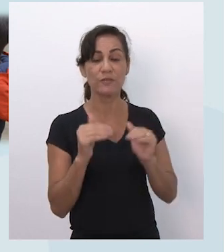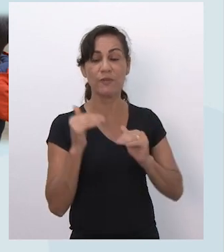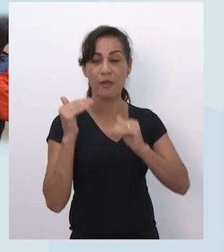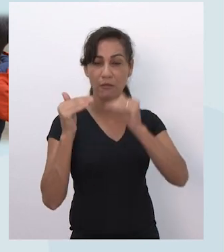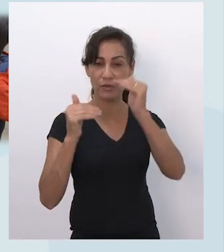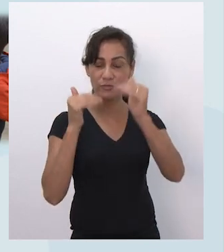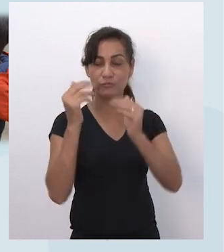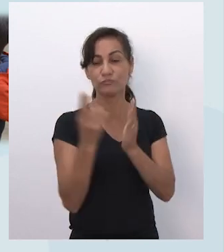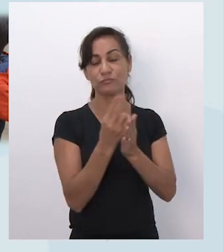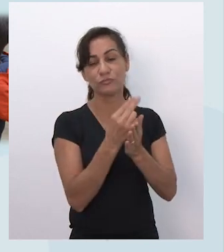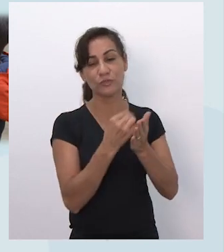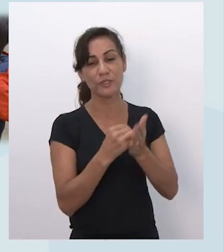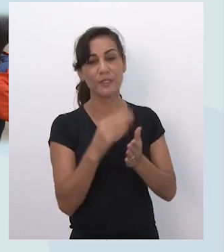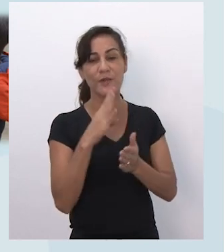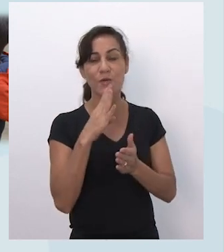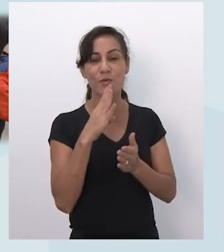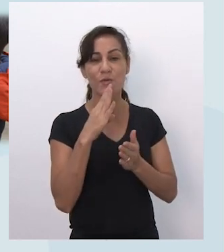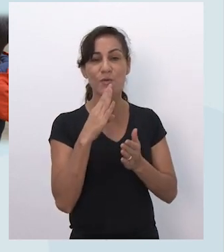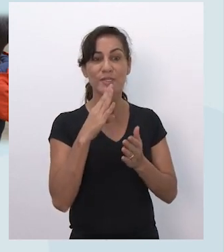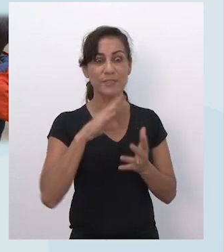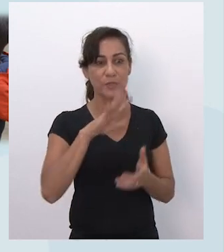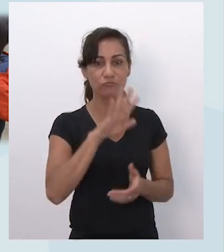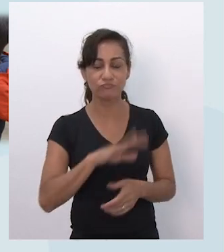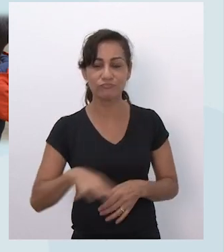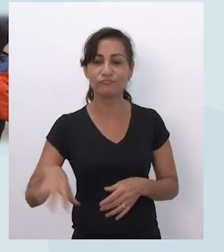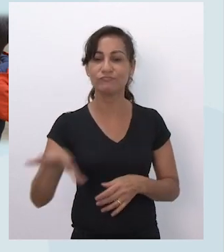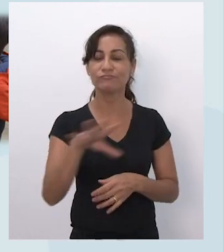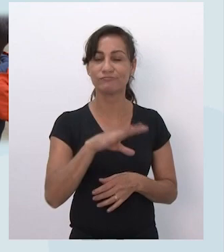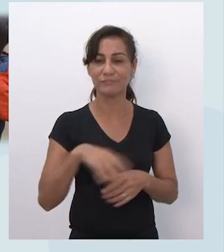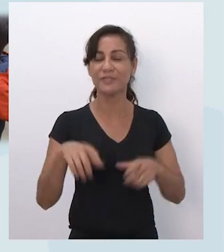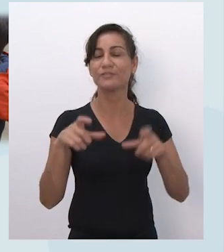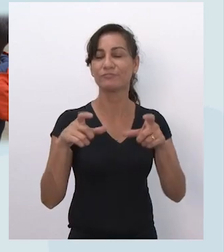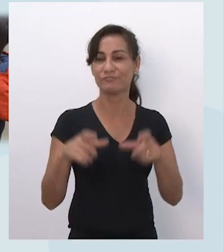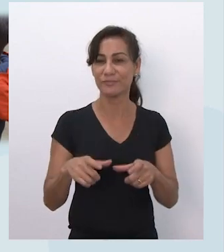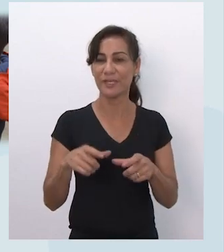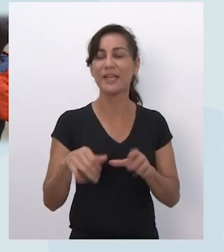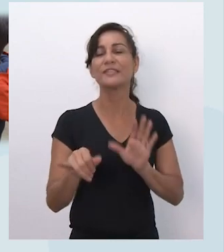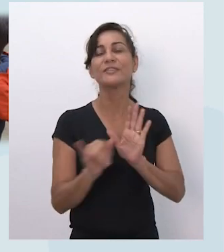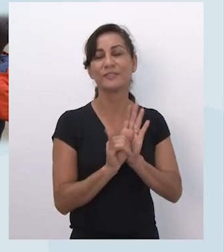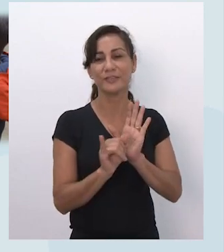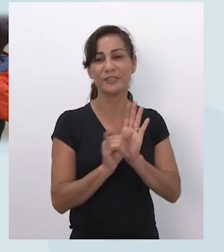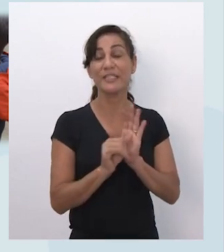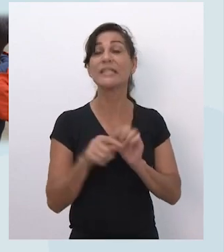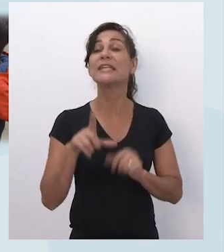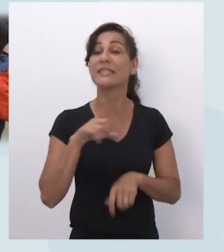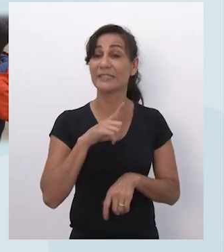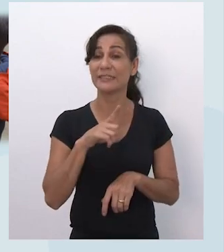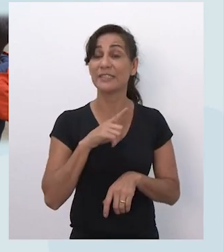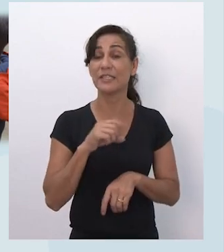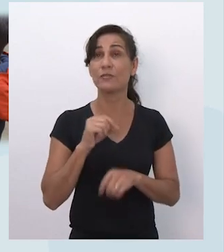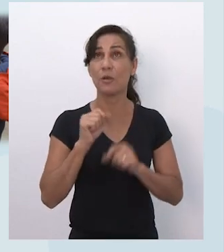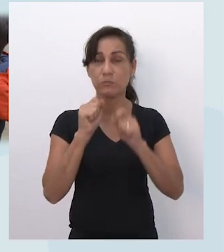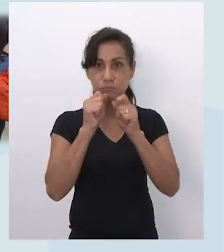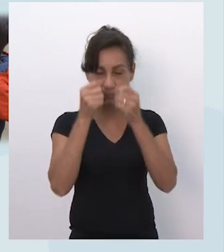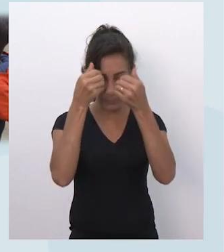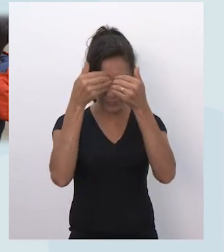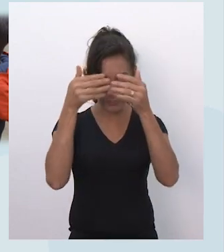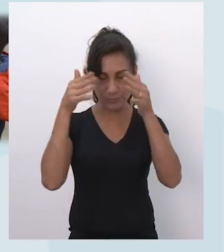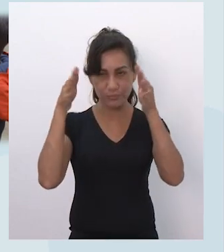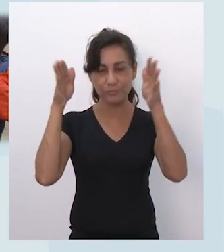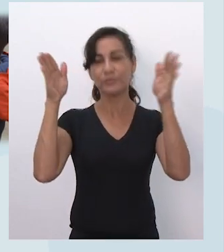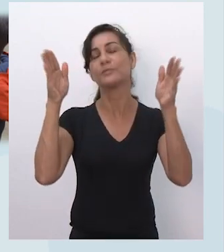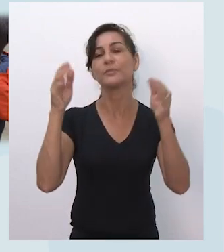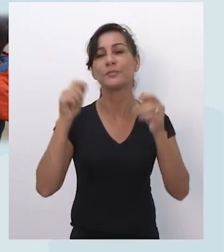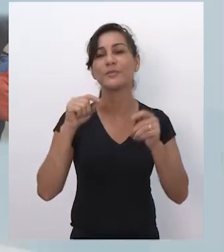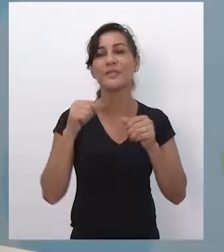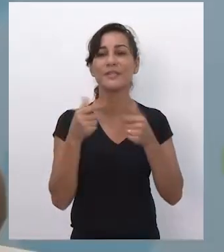mostrando esse conhecimento do espaço vivido, né, do lugar, que ela tem identidade. E à medida que ela vai ampliando cada vez mais seu repertório,